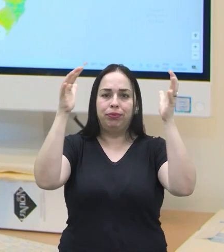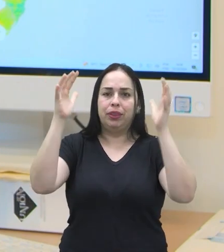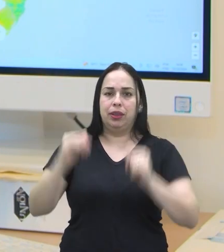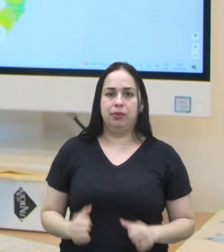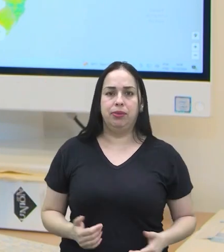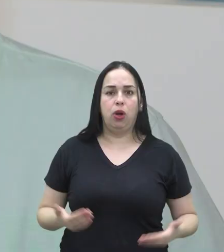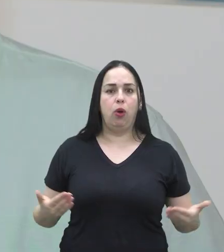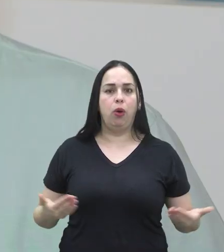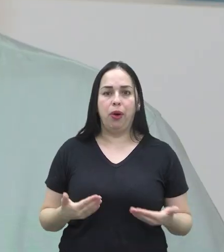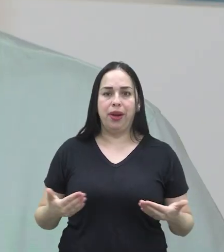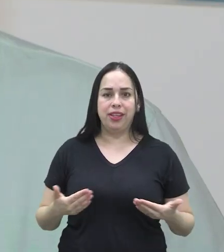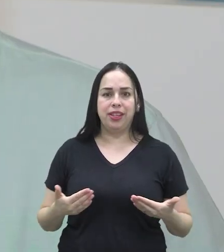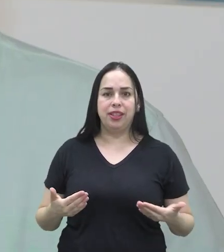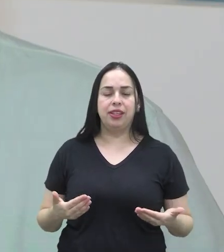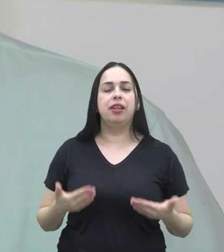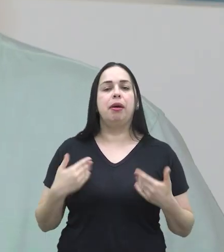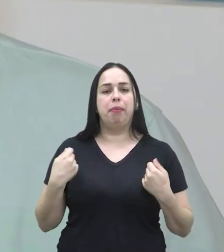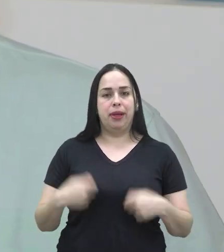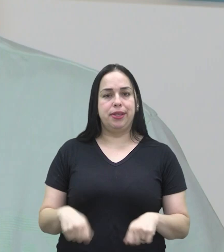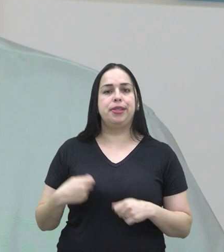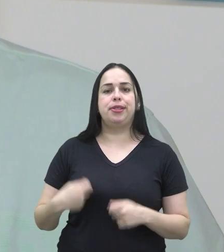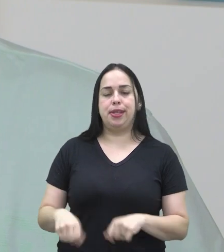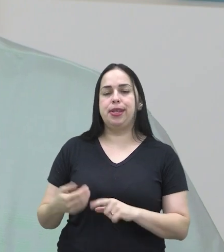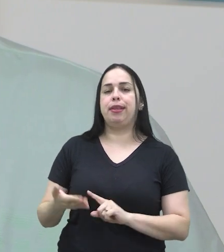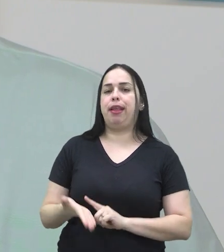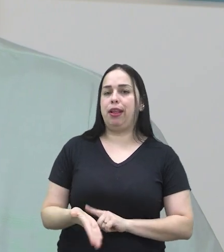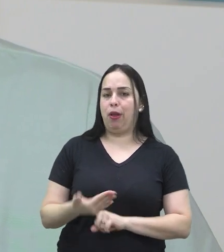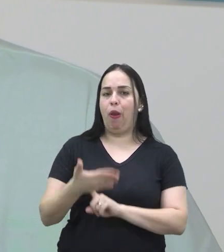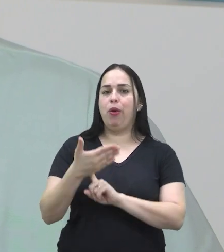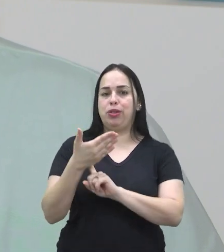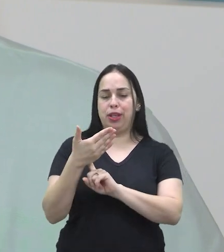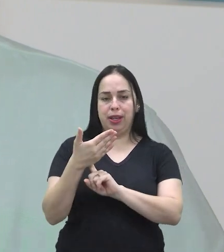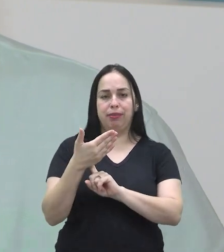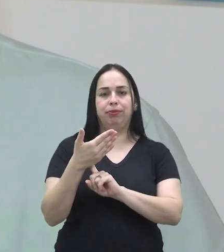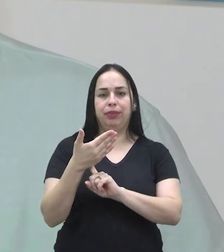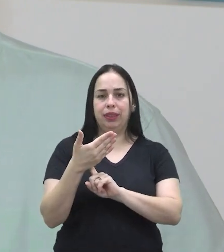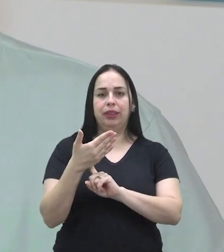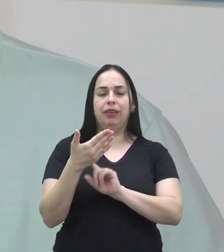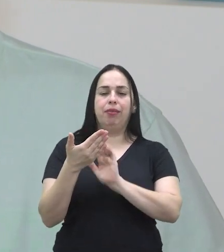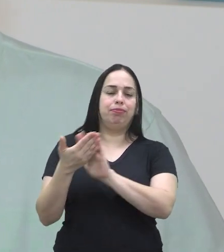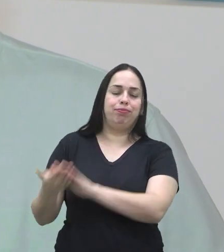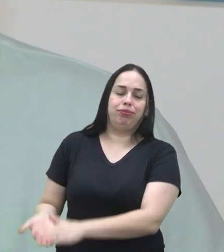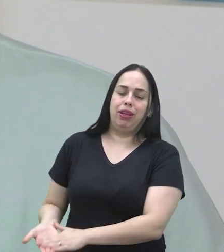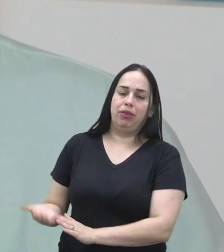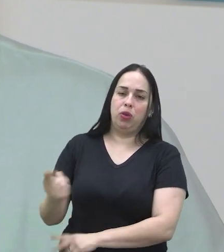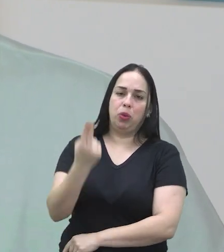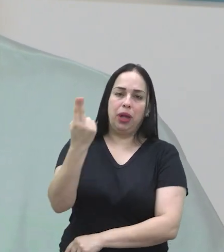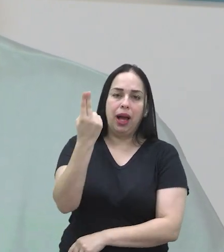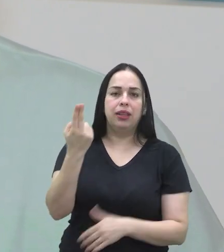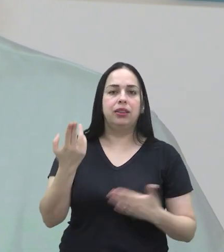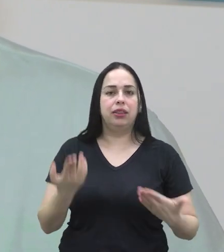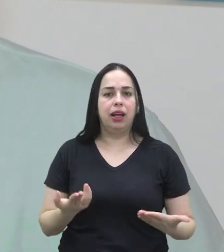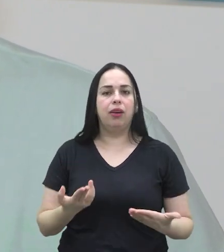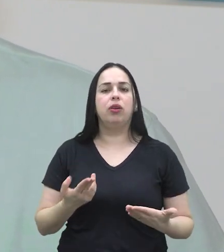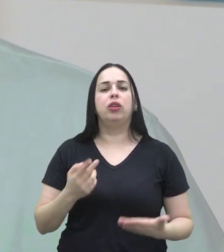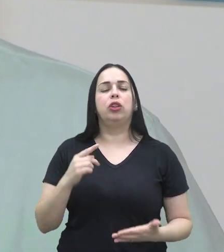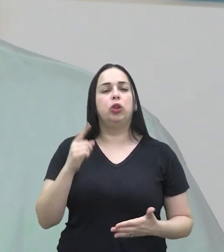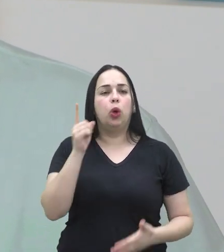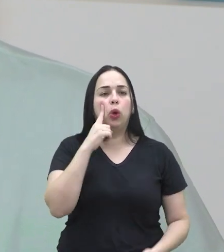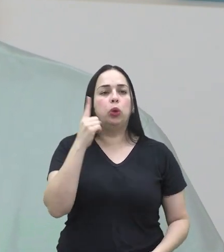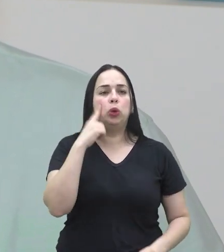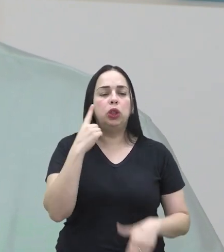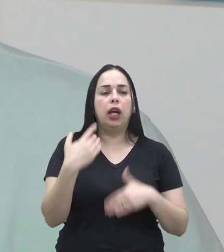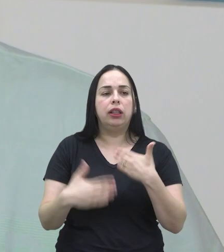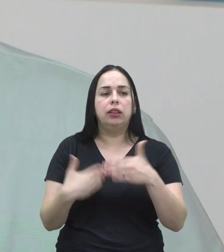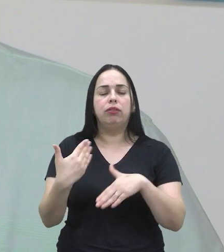que estão aí, né? Hoje você já não consegue viver sem a tecnologia na área rural. Isso daí não vai fazer a nossa